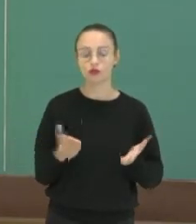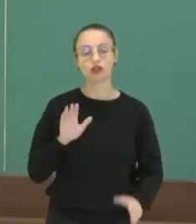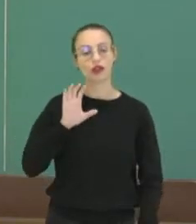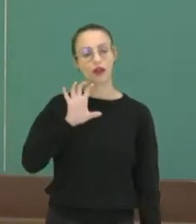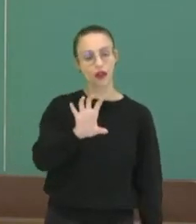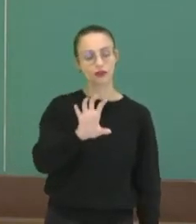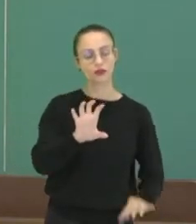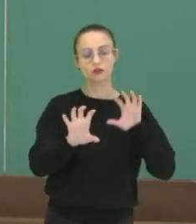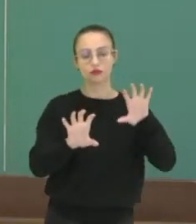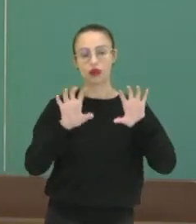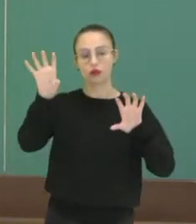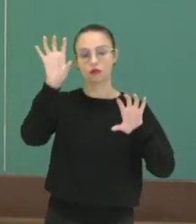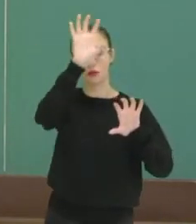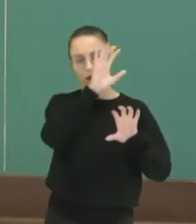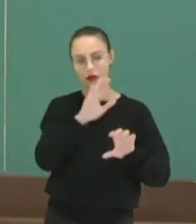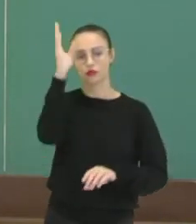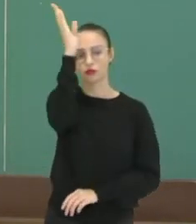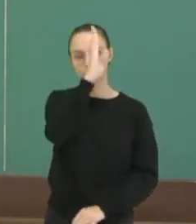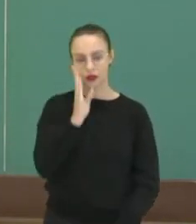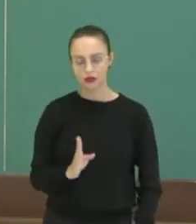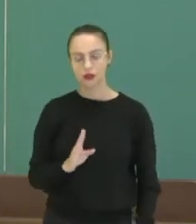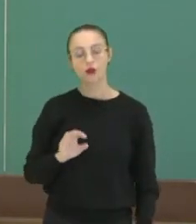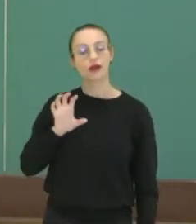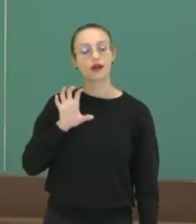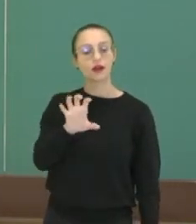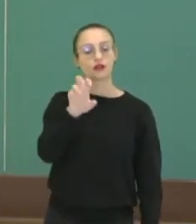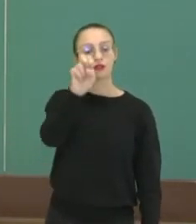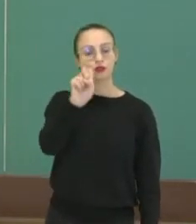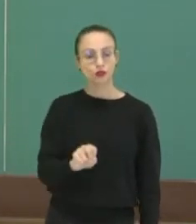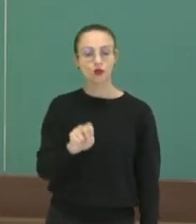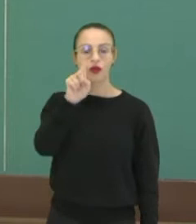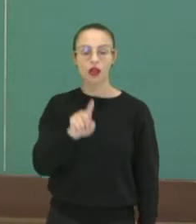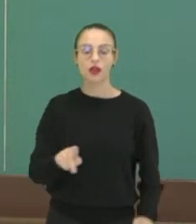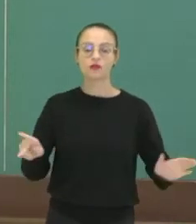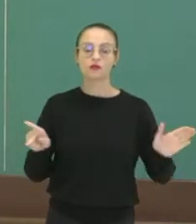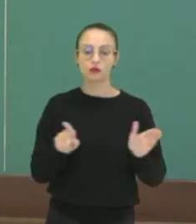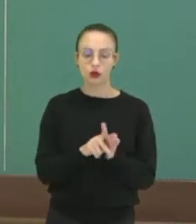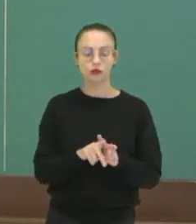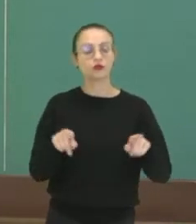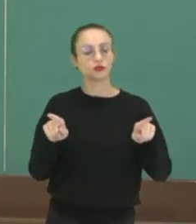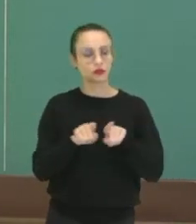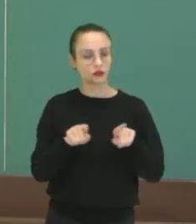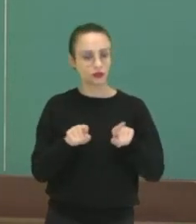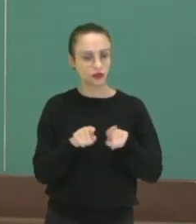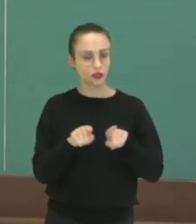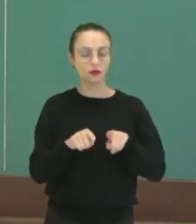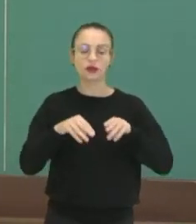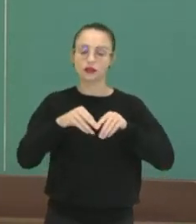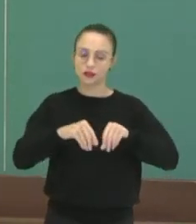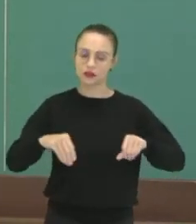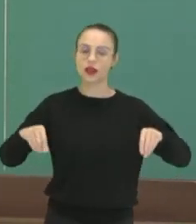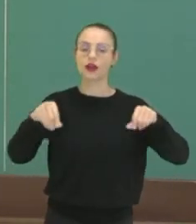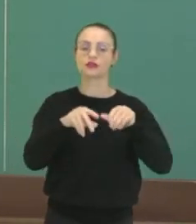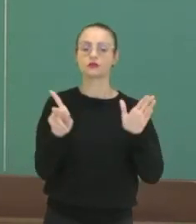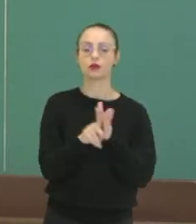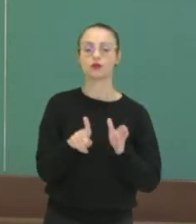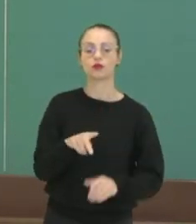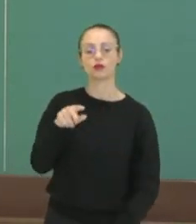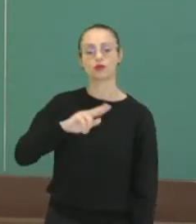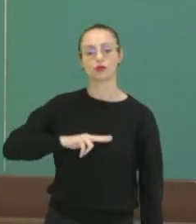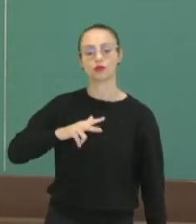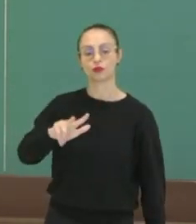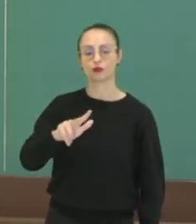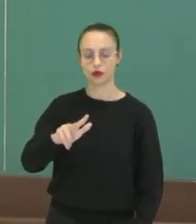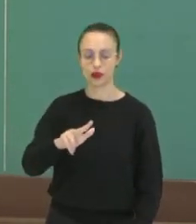divisão geográfica do Brasil e a região sul pertencendo também a essas terras portuguesas e ao